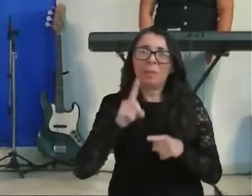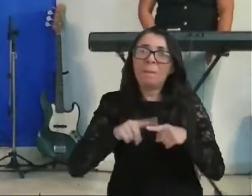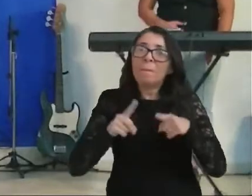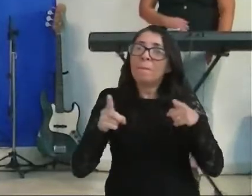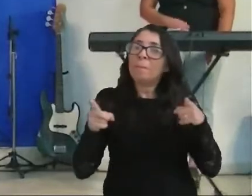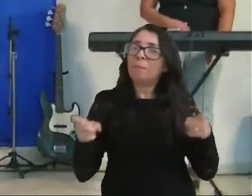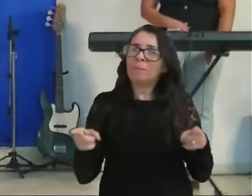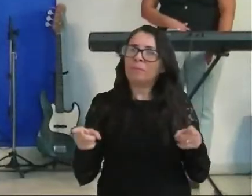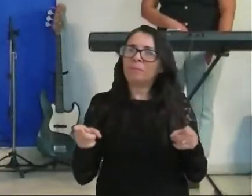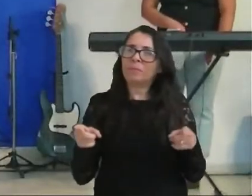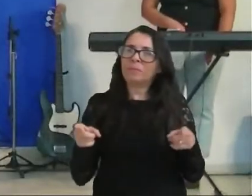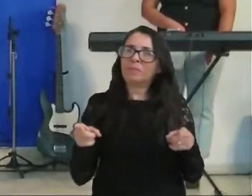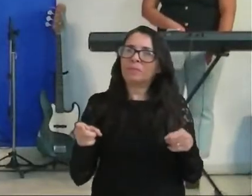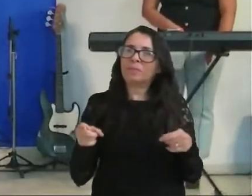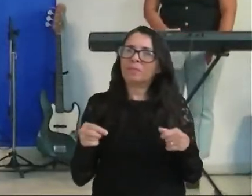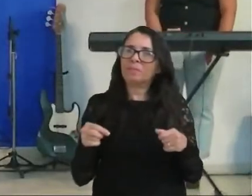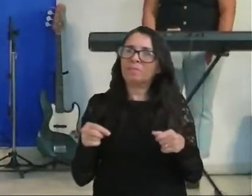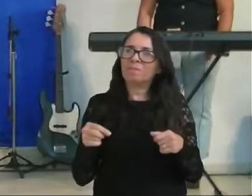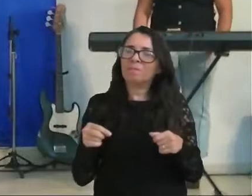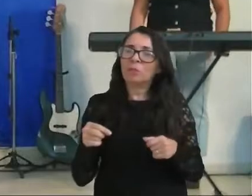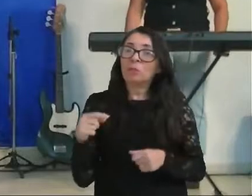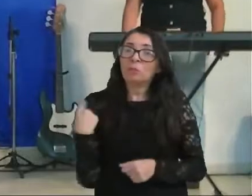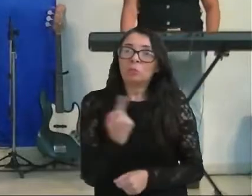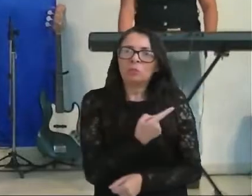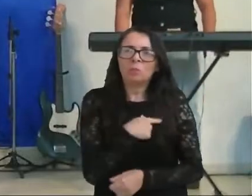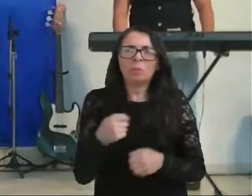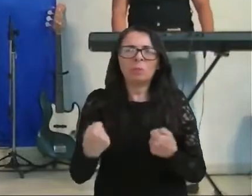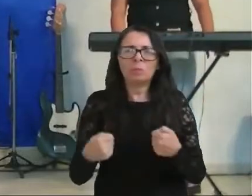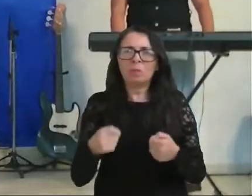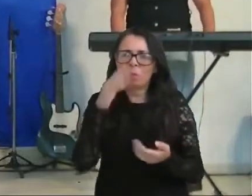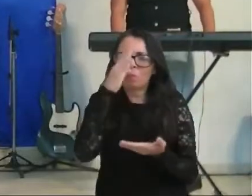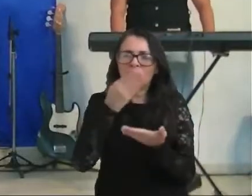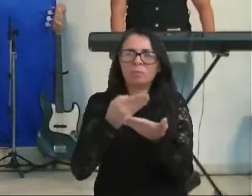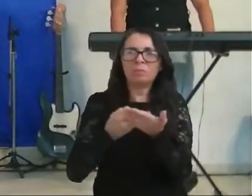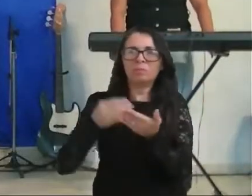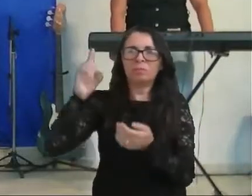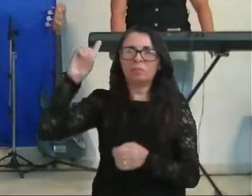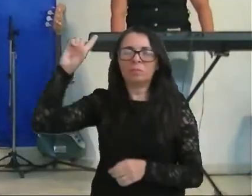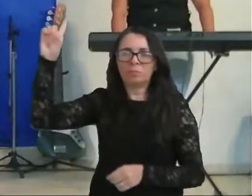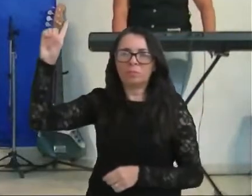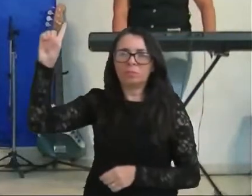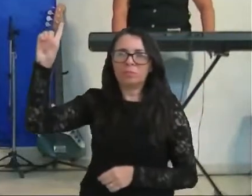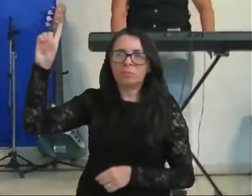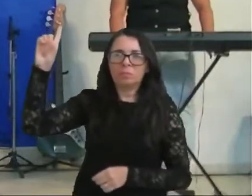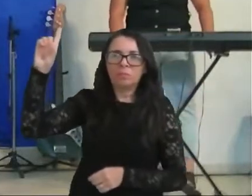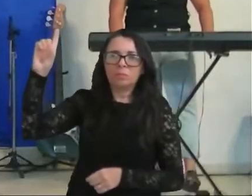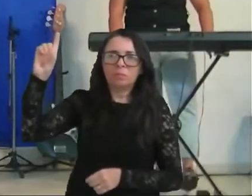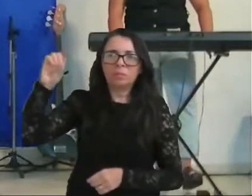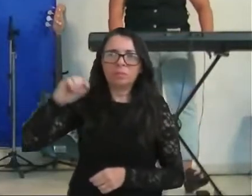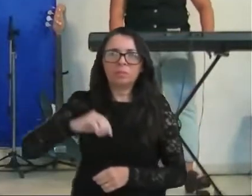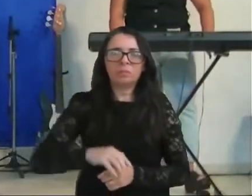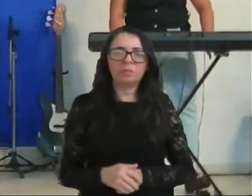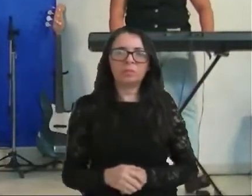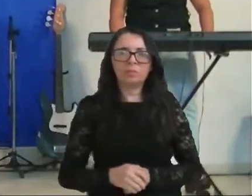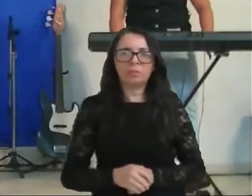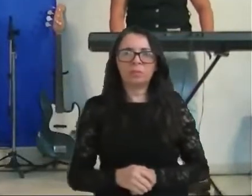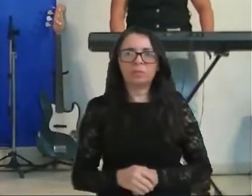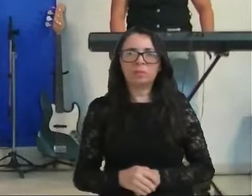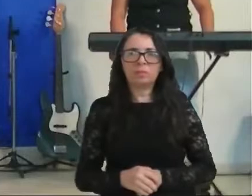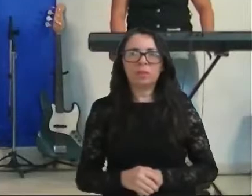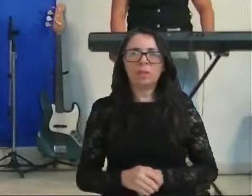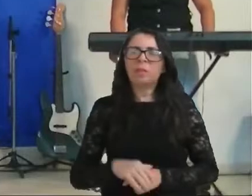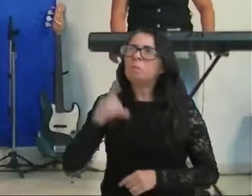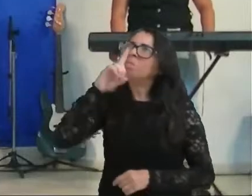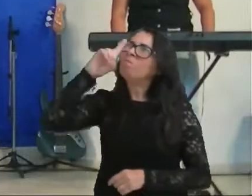eram tribulações, eram provações fáceis ou que eram extremamente difíceis. Ele simplesmente disse que teríamos